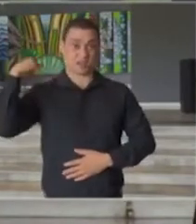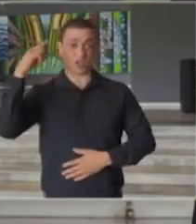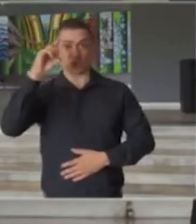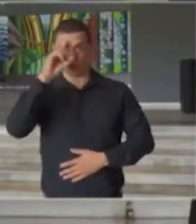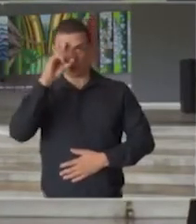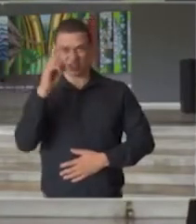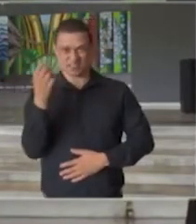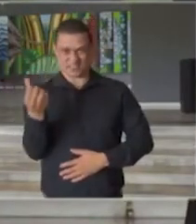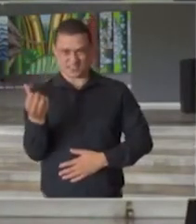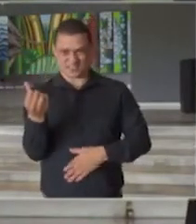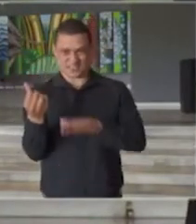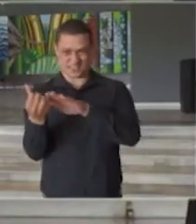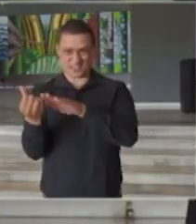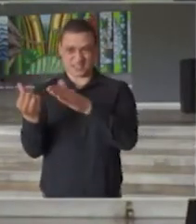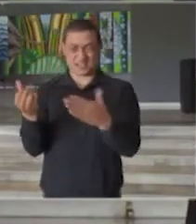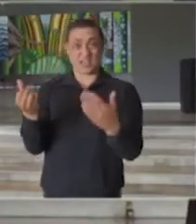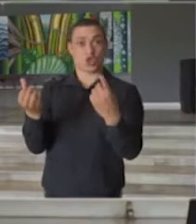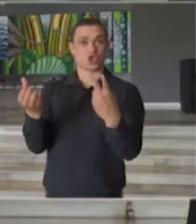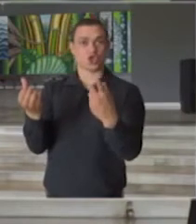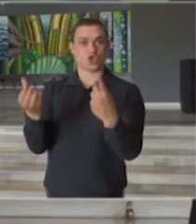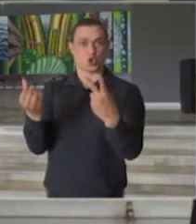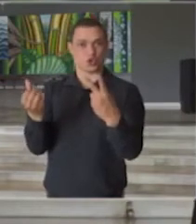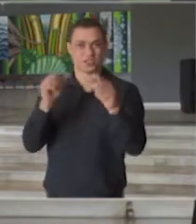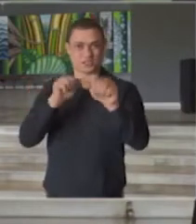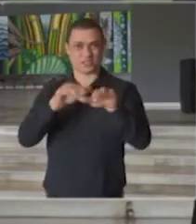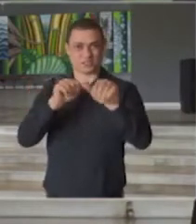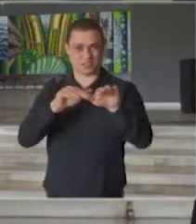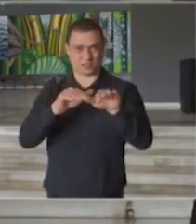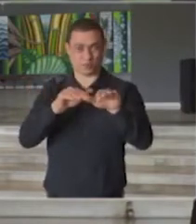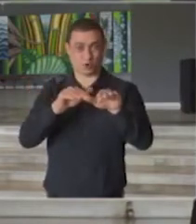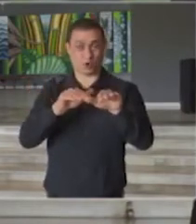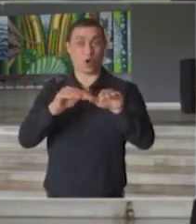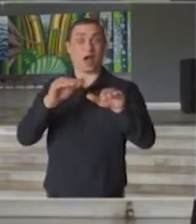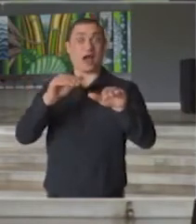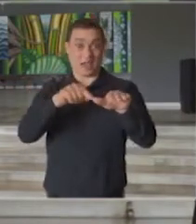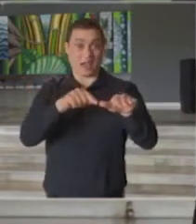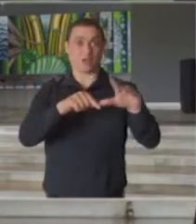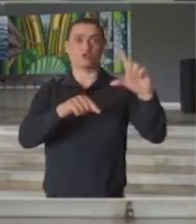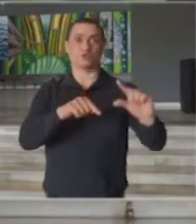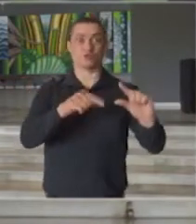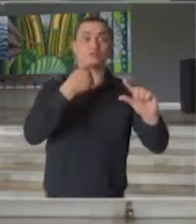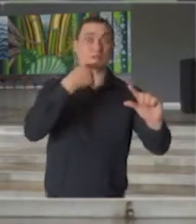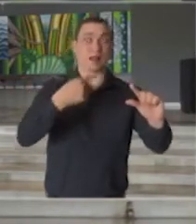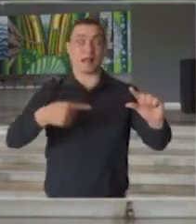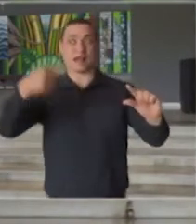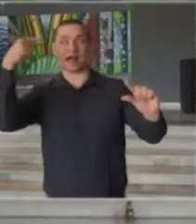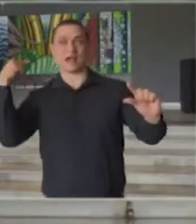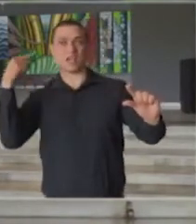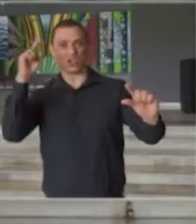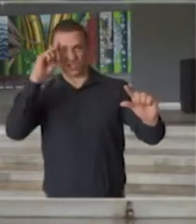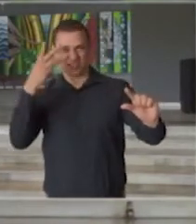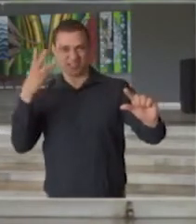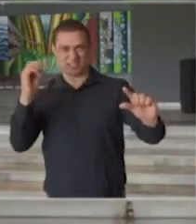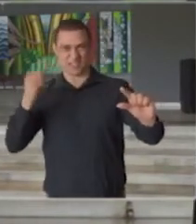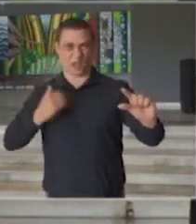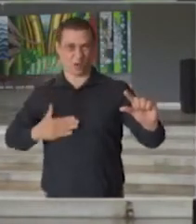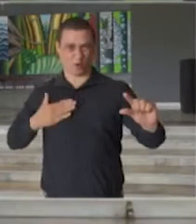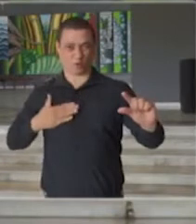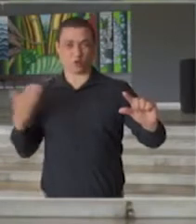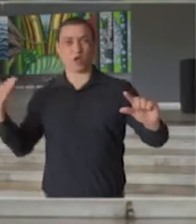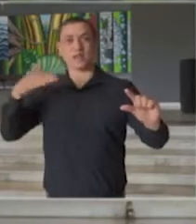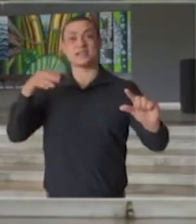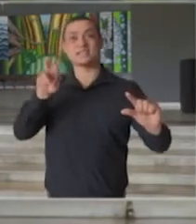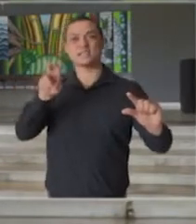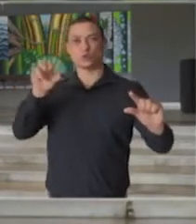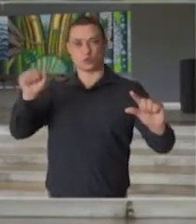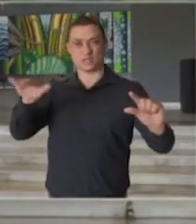dias 6 e 12 de setembro em relação à semana anterior, que foi de 30 de agosto a